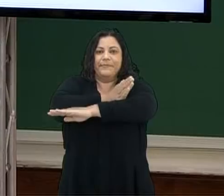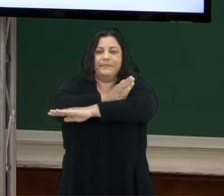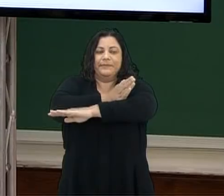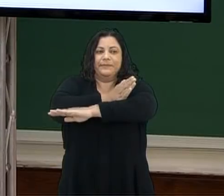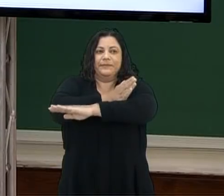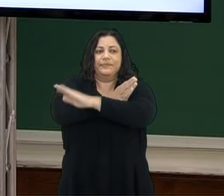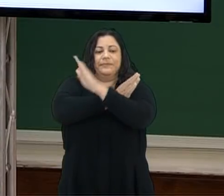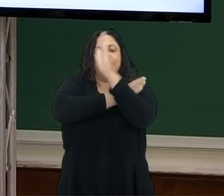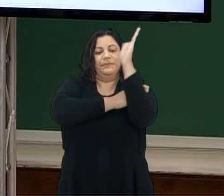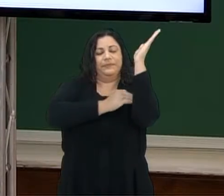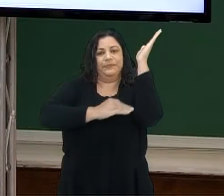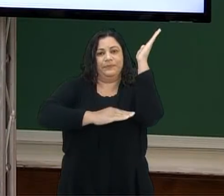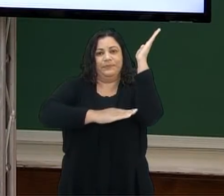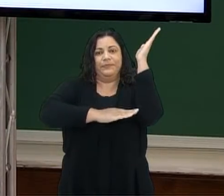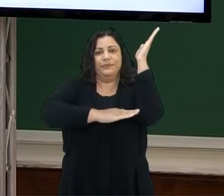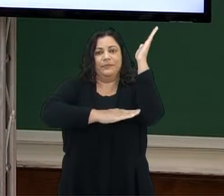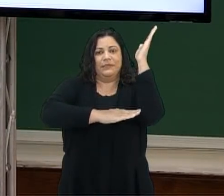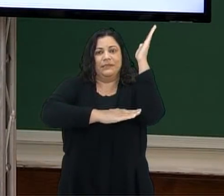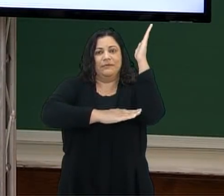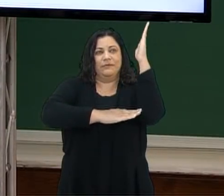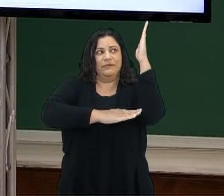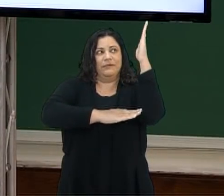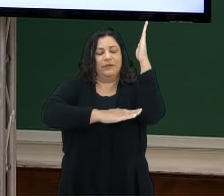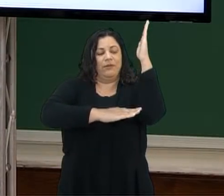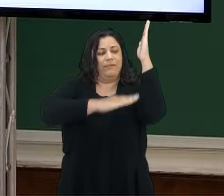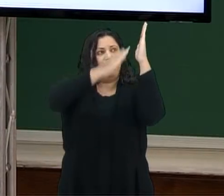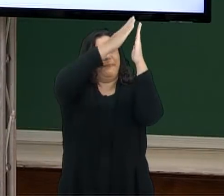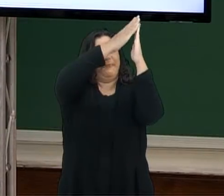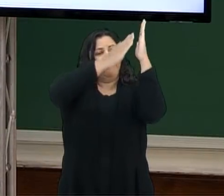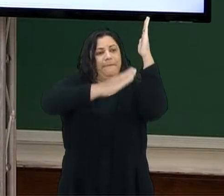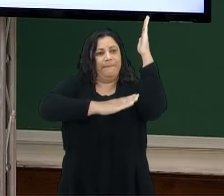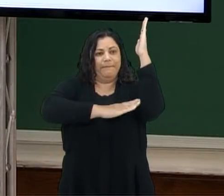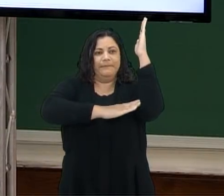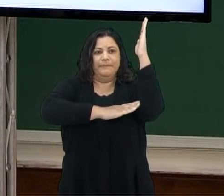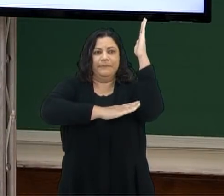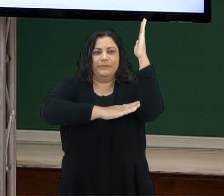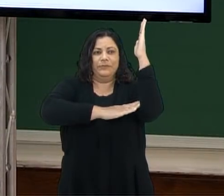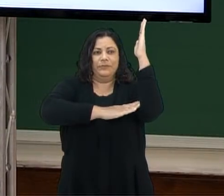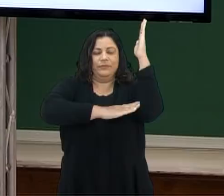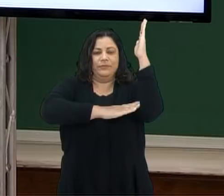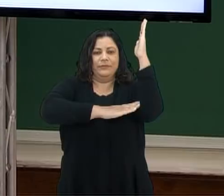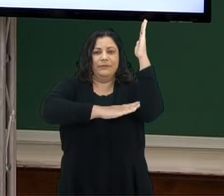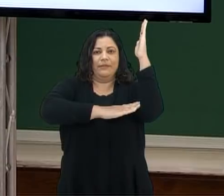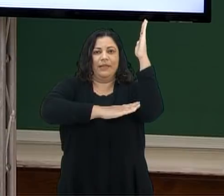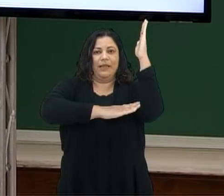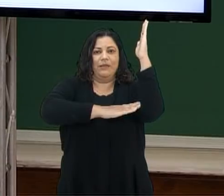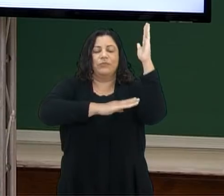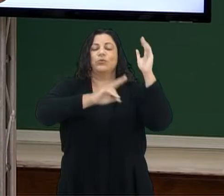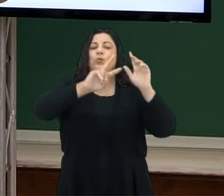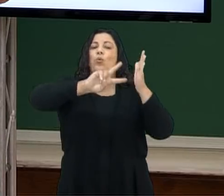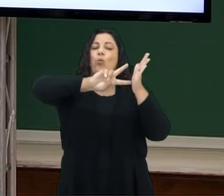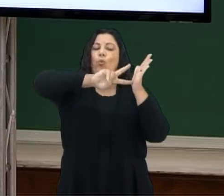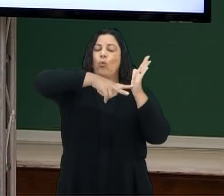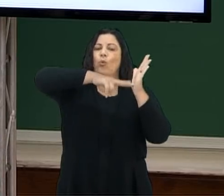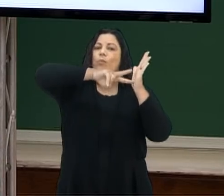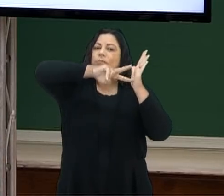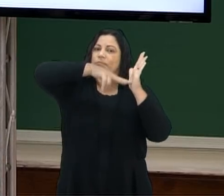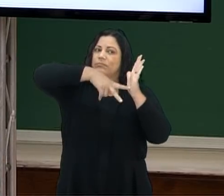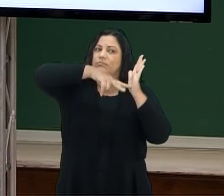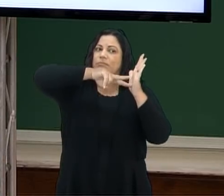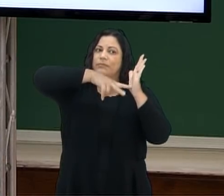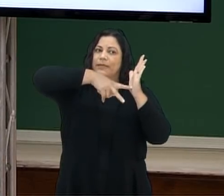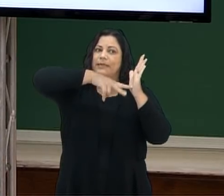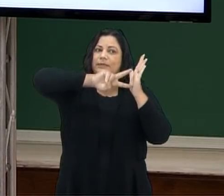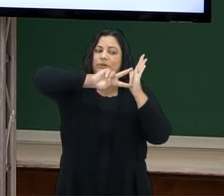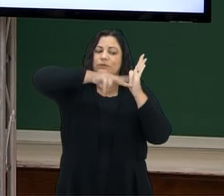mesma perpendicular? Eu faço uma abertura, um arco aqui e um aqui, da mesma abertura, abro mais o compasso, a partir daqui eu faço